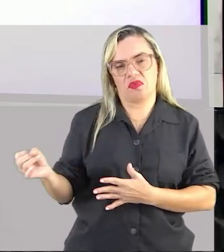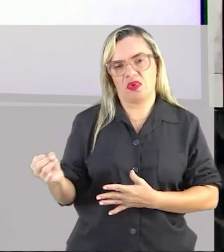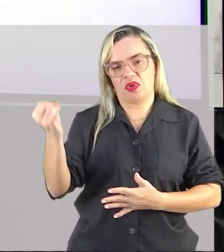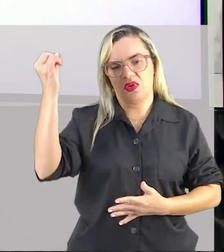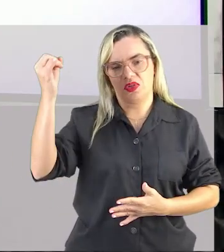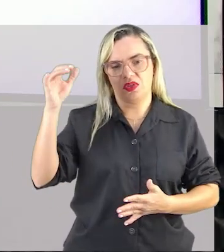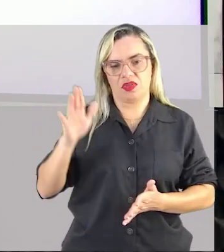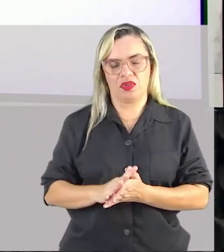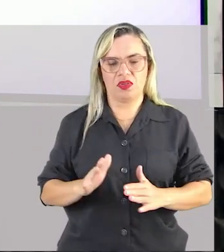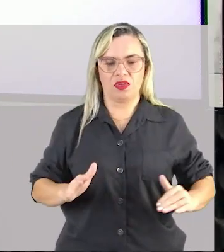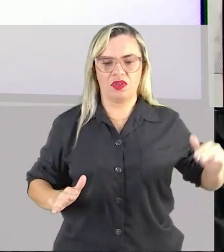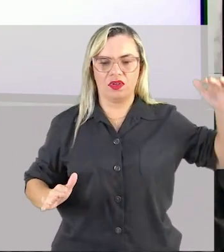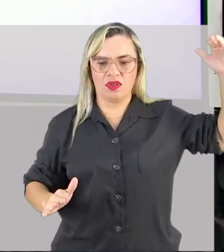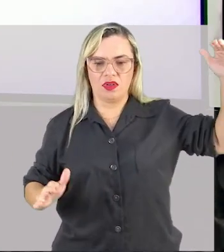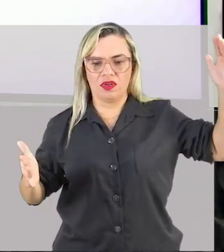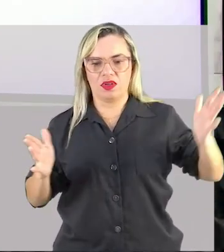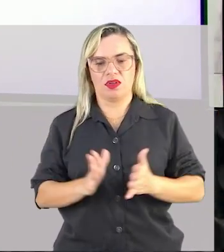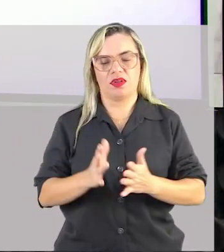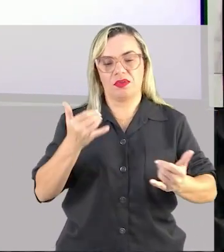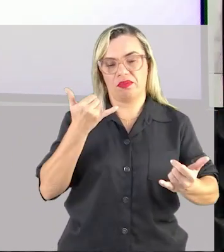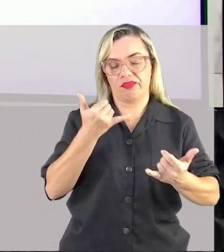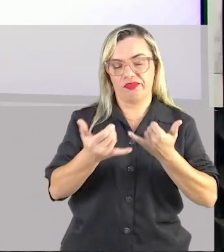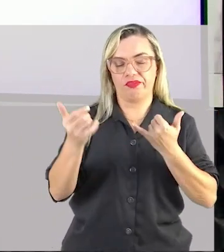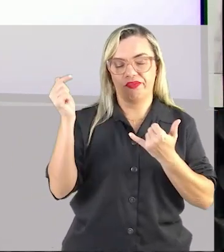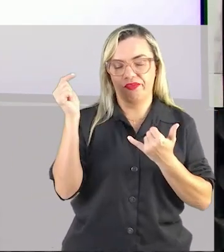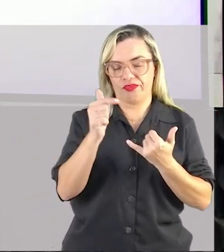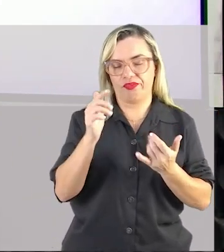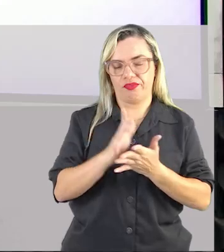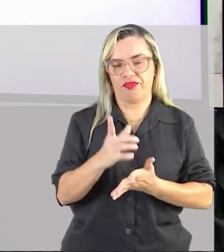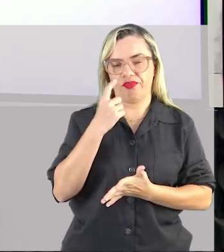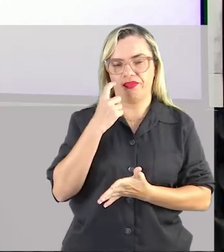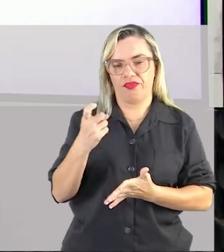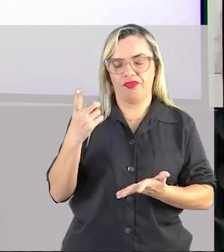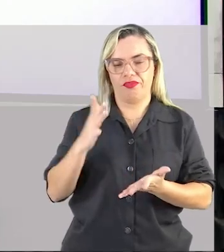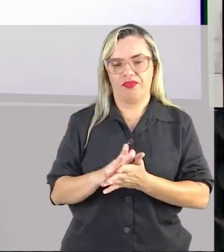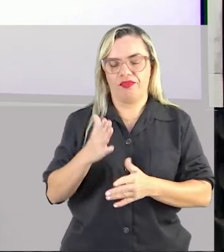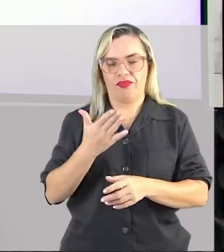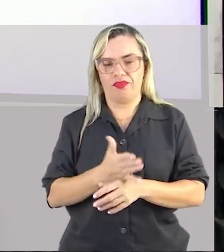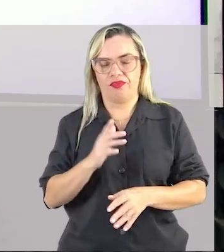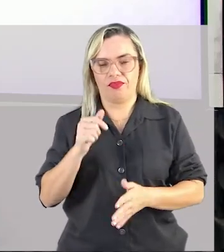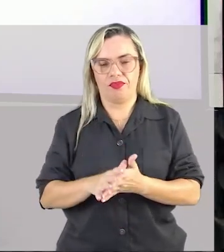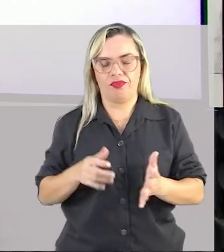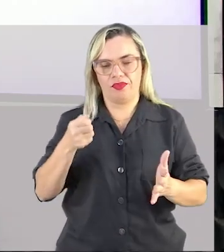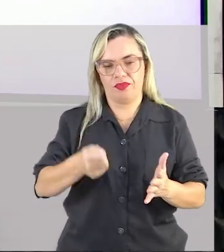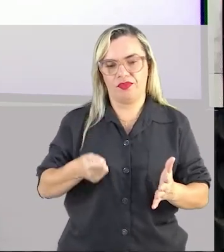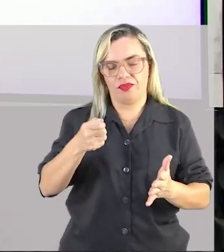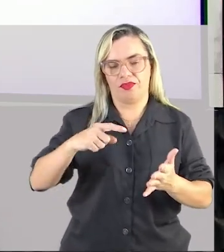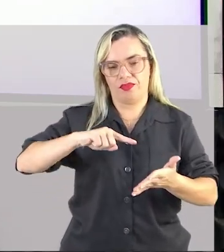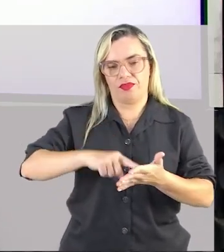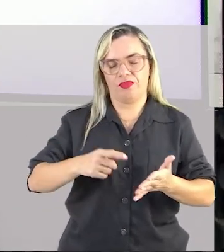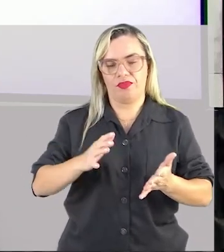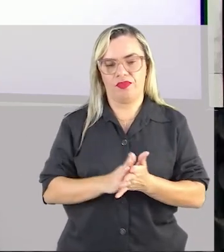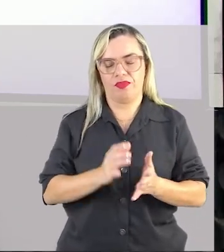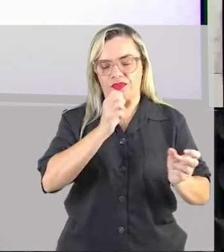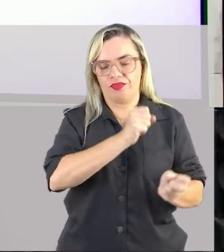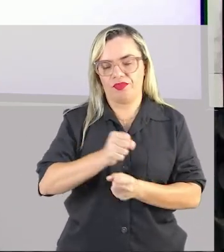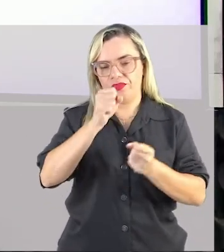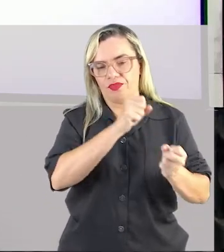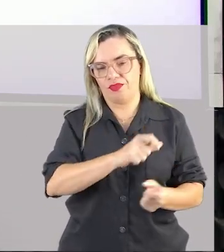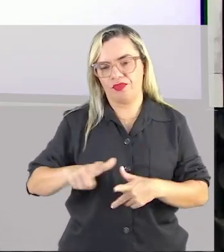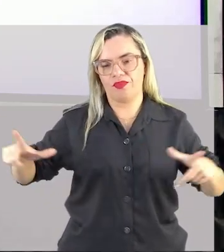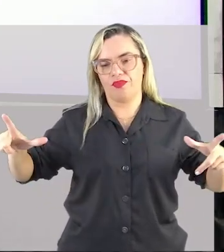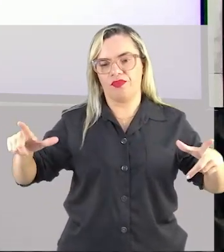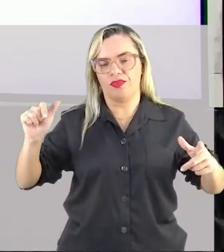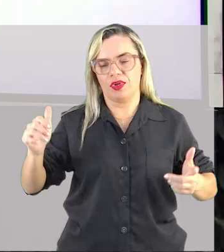adulto, que parecem mais interessados em coisas como as atividades, os deveres, as notas ou a limpeza. E o